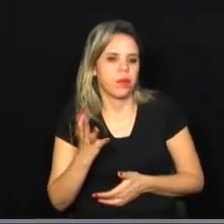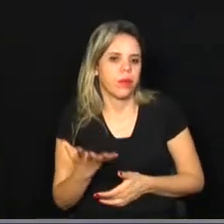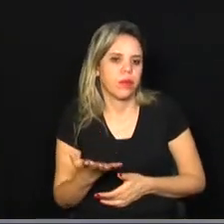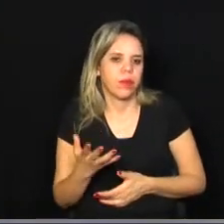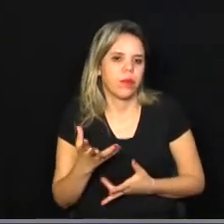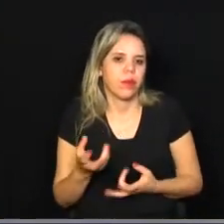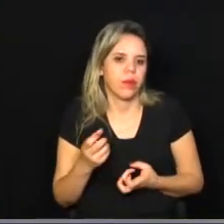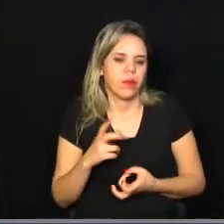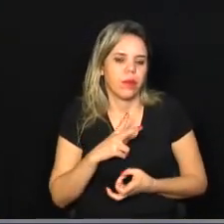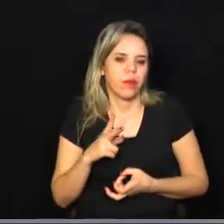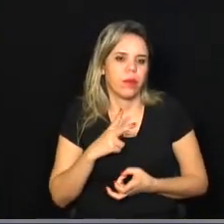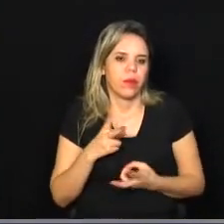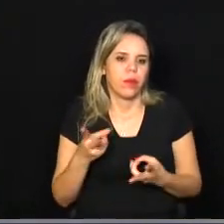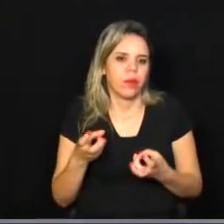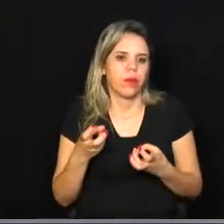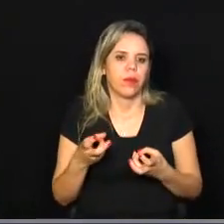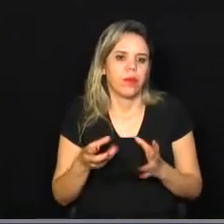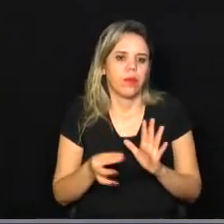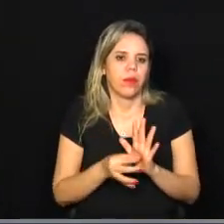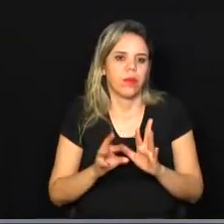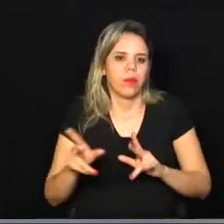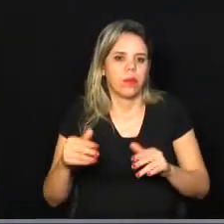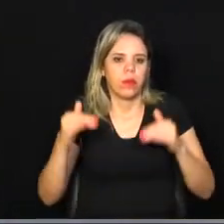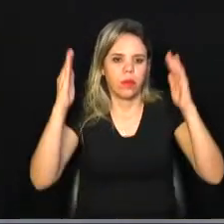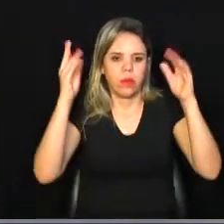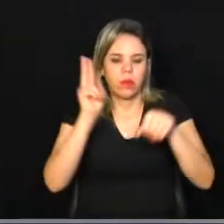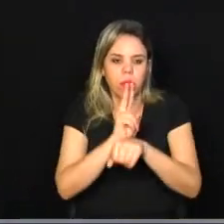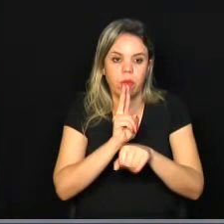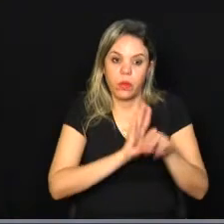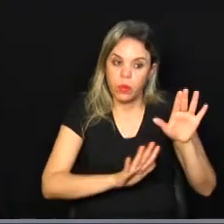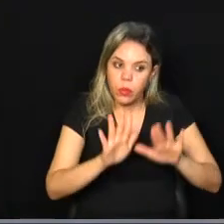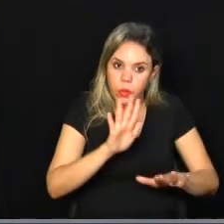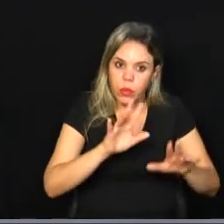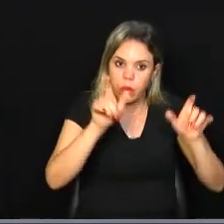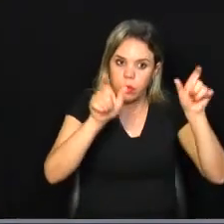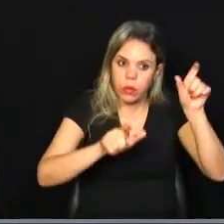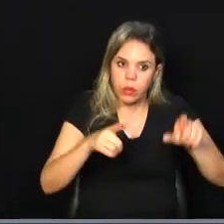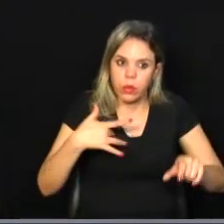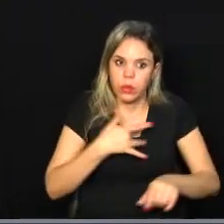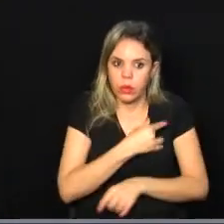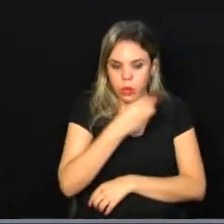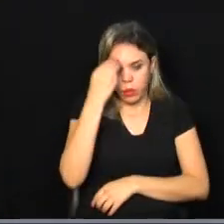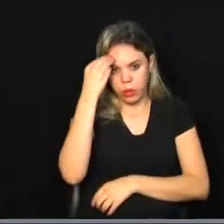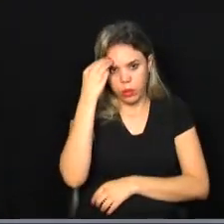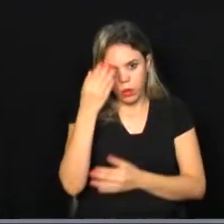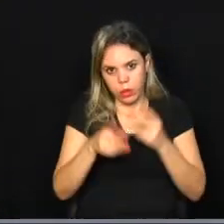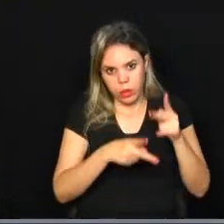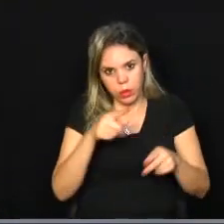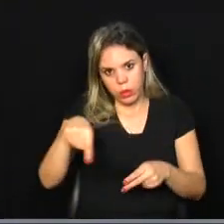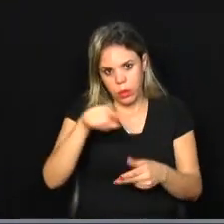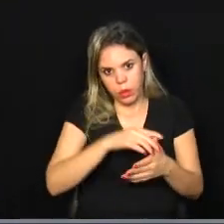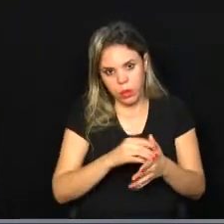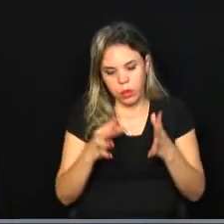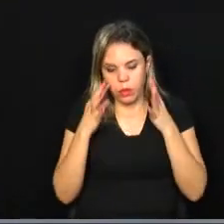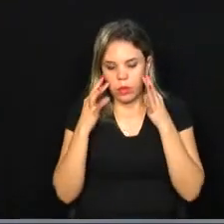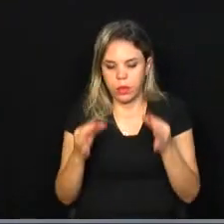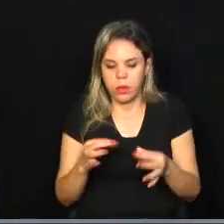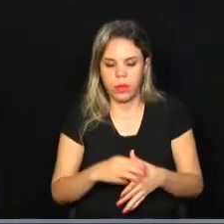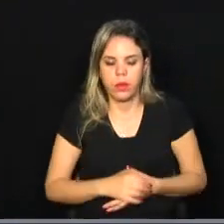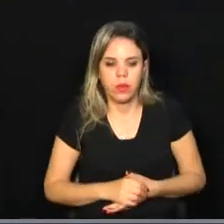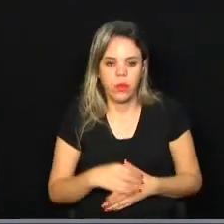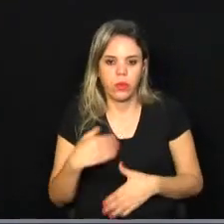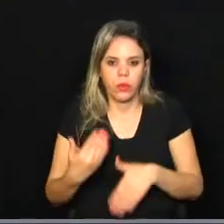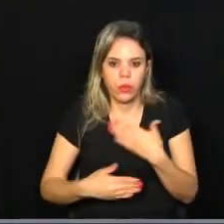vamos ter um olhar de maior cuidado em relação à saúde mental, uma maior atenção no